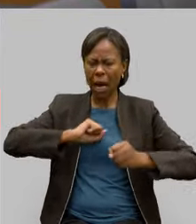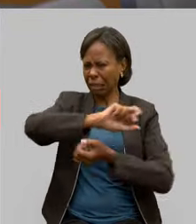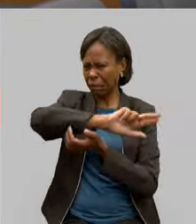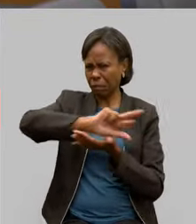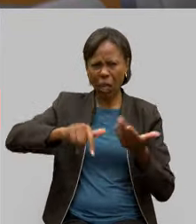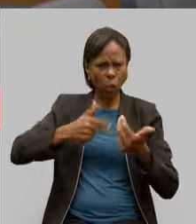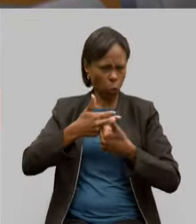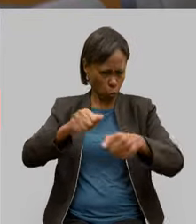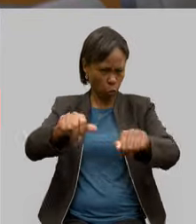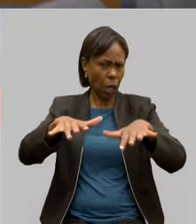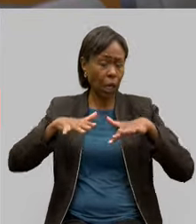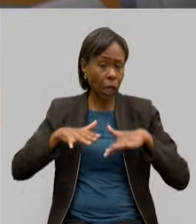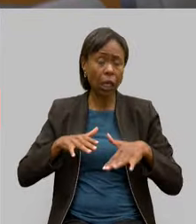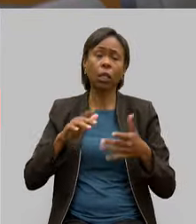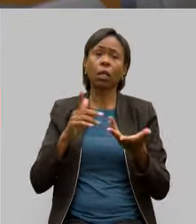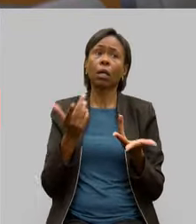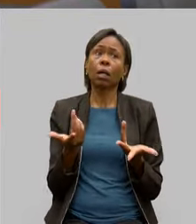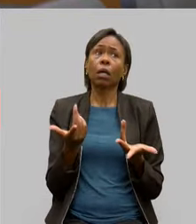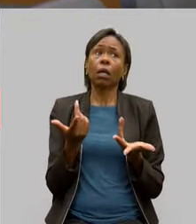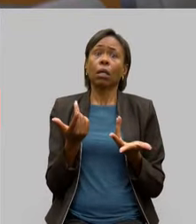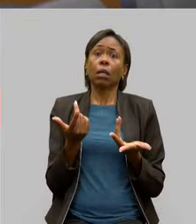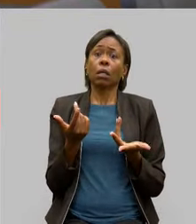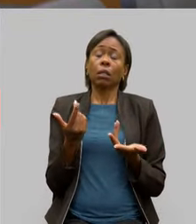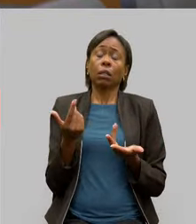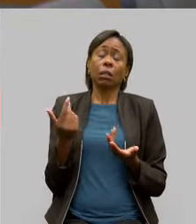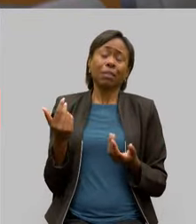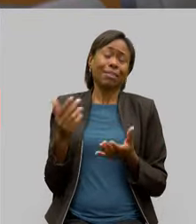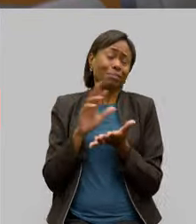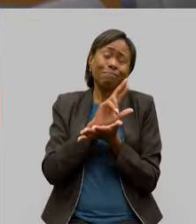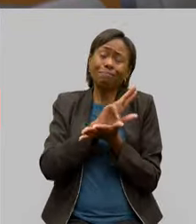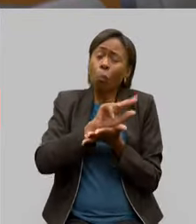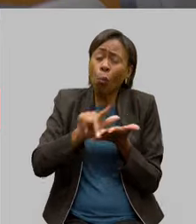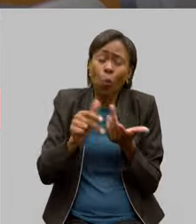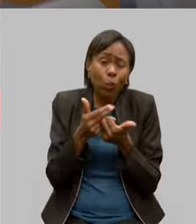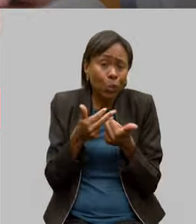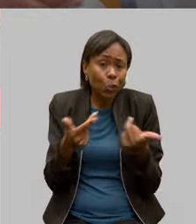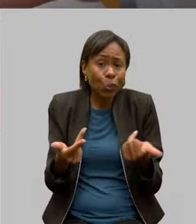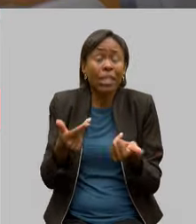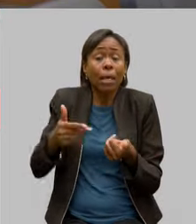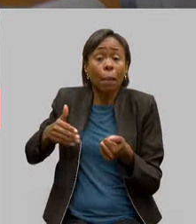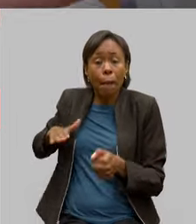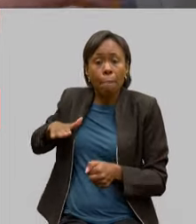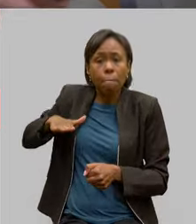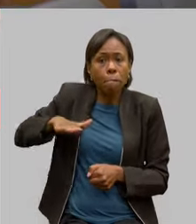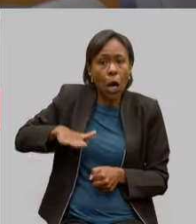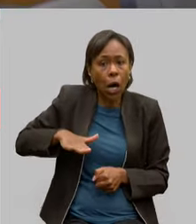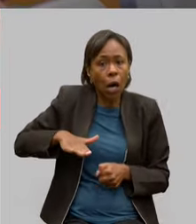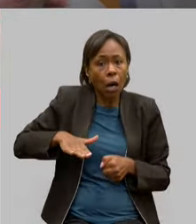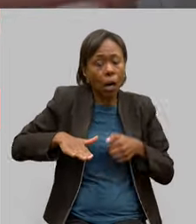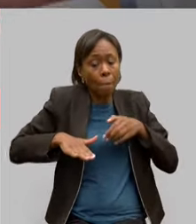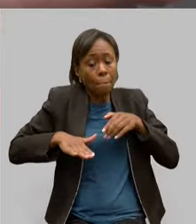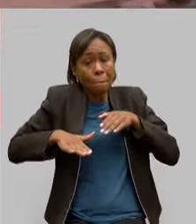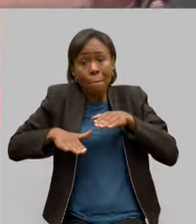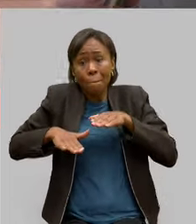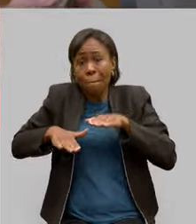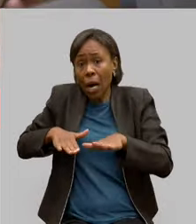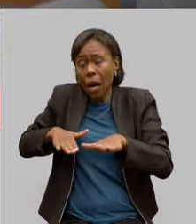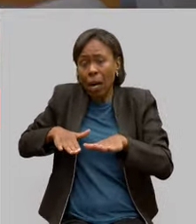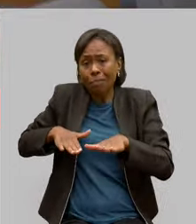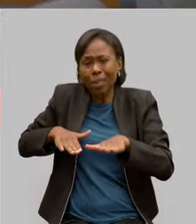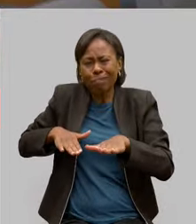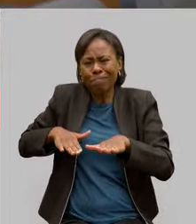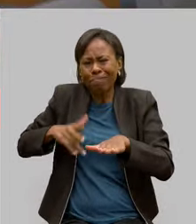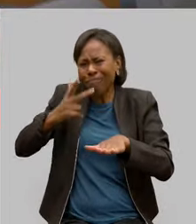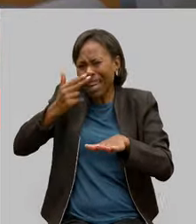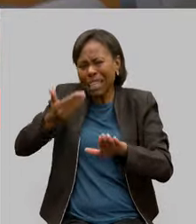do do Dr carlini aqui na Assembleia são passos que a gente já vê assim com um certo distanciamento no